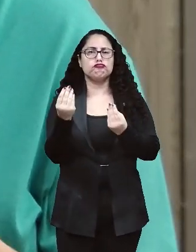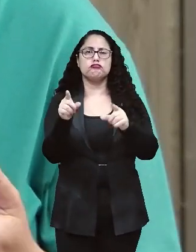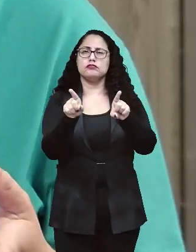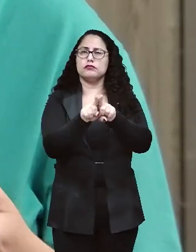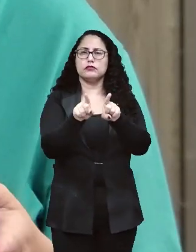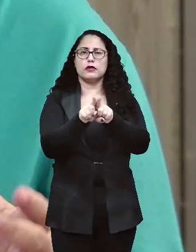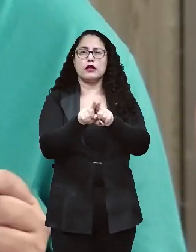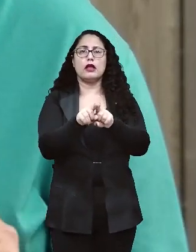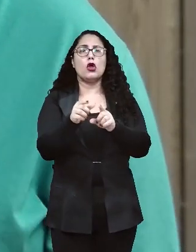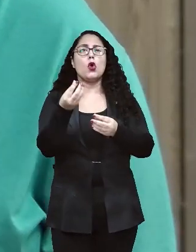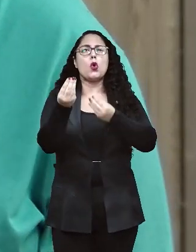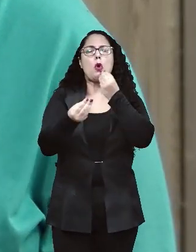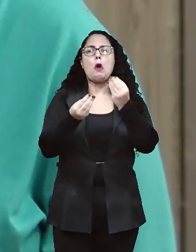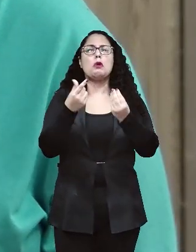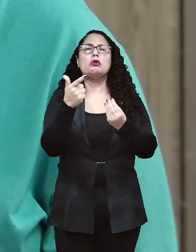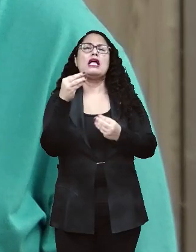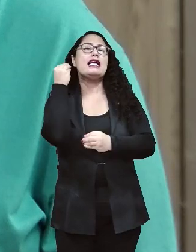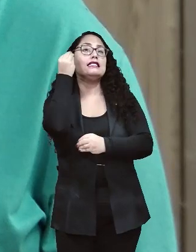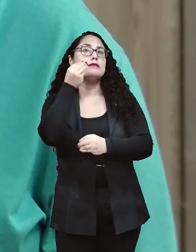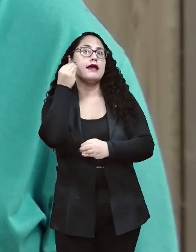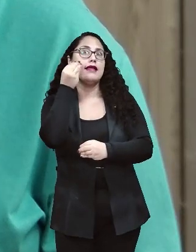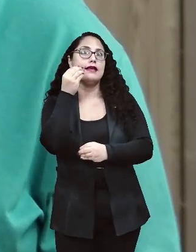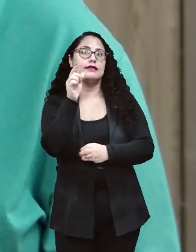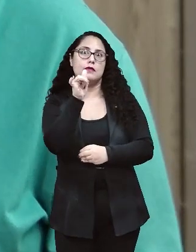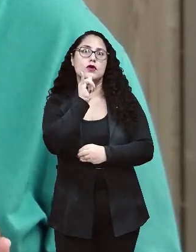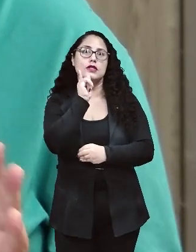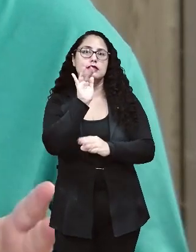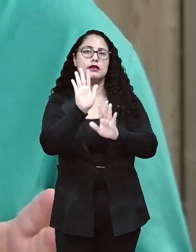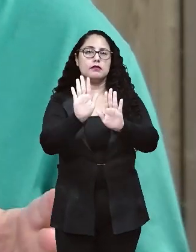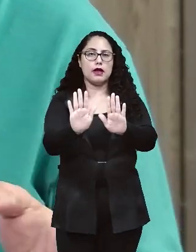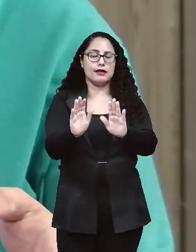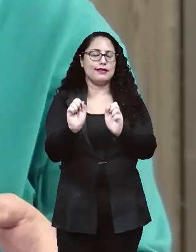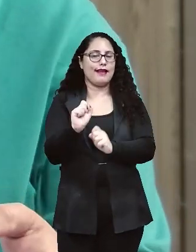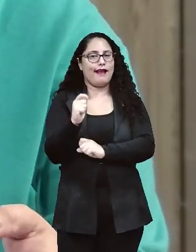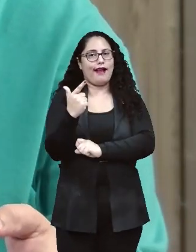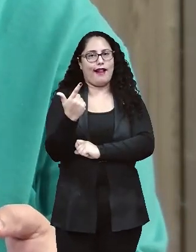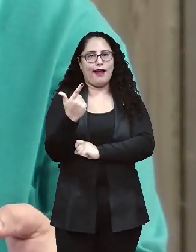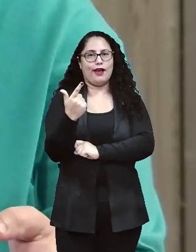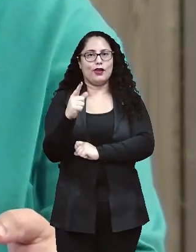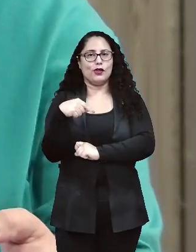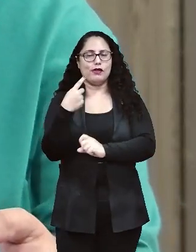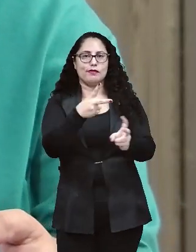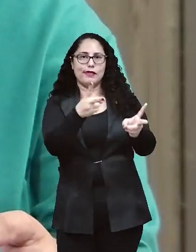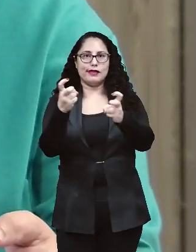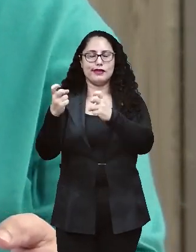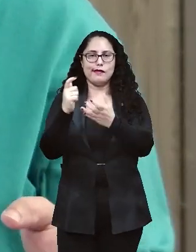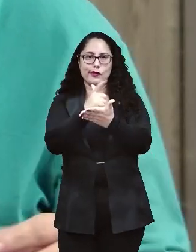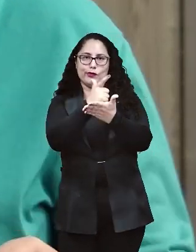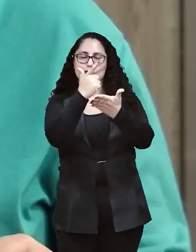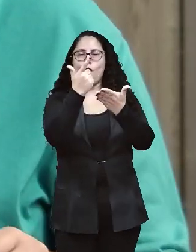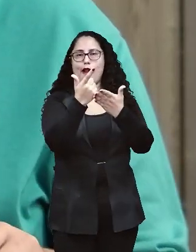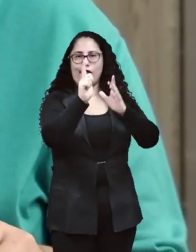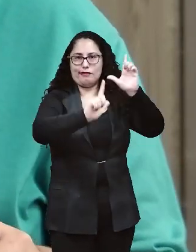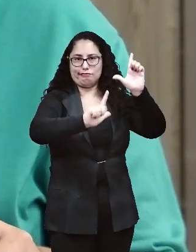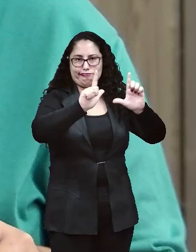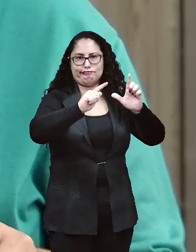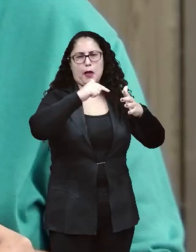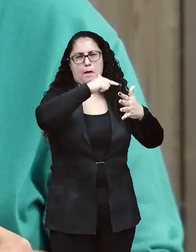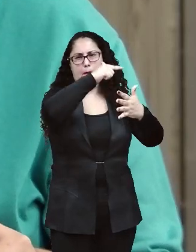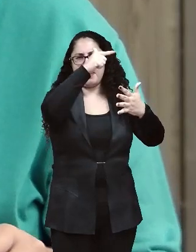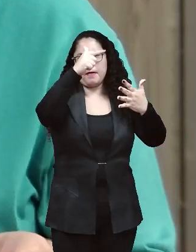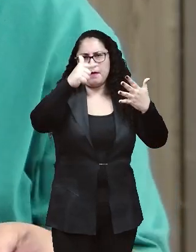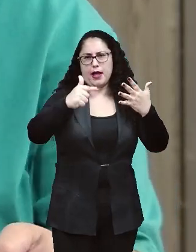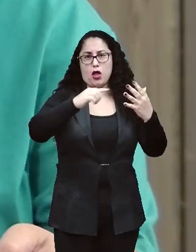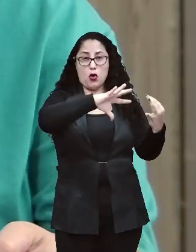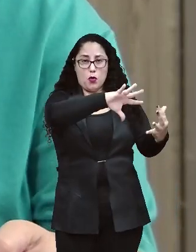ser tida como inexperiente, por exemplo, né? Mas, é claro, pelo que a gente vê nos jornais e por aí,